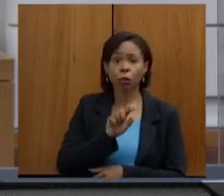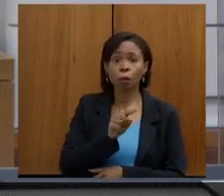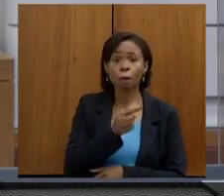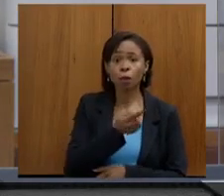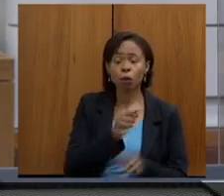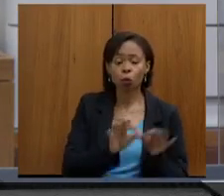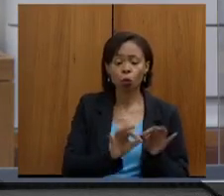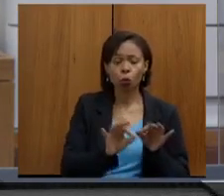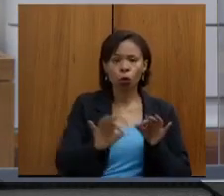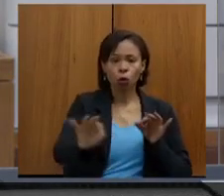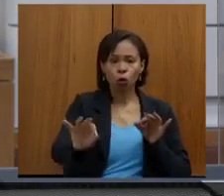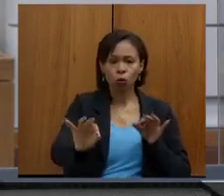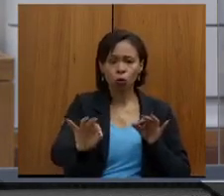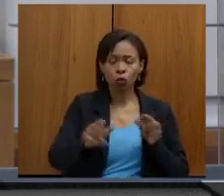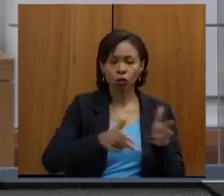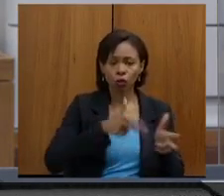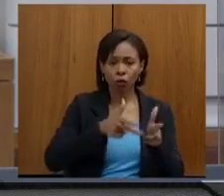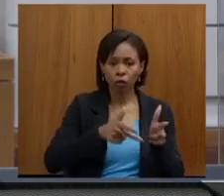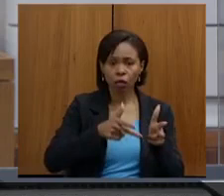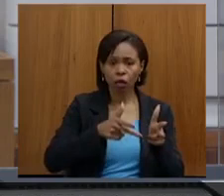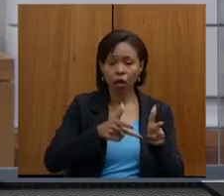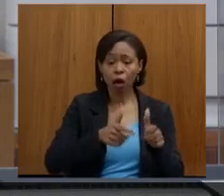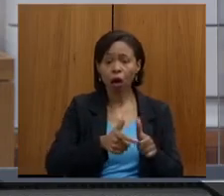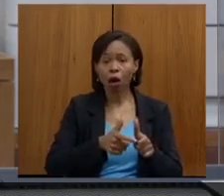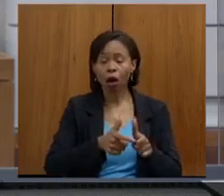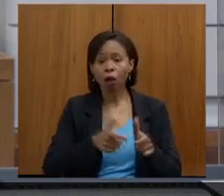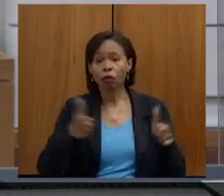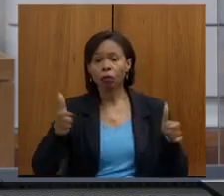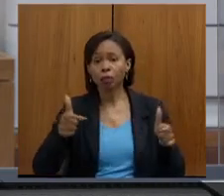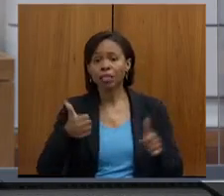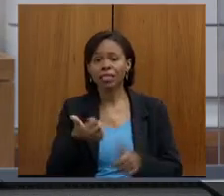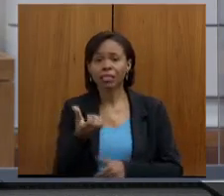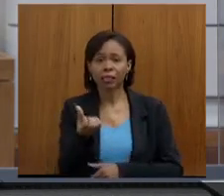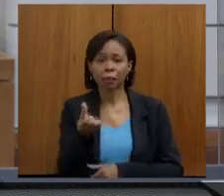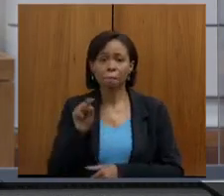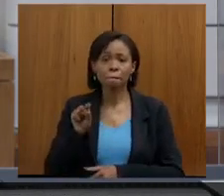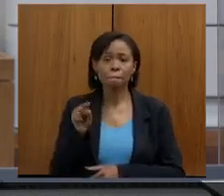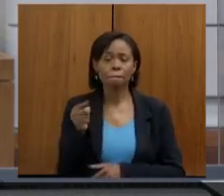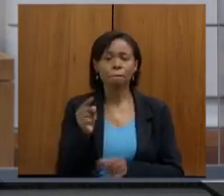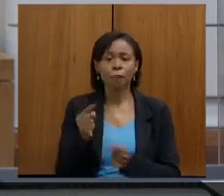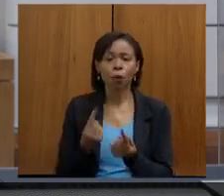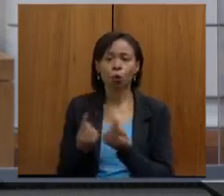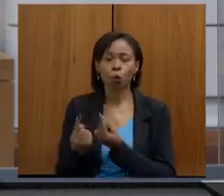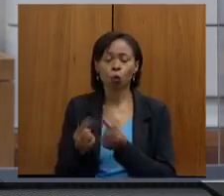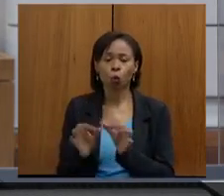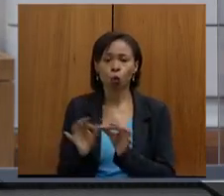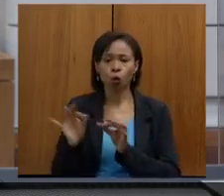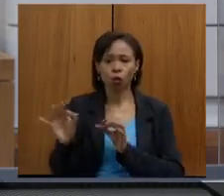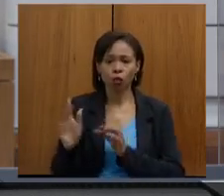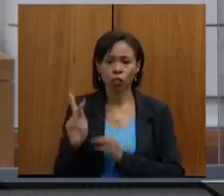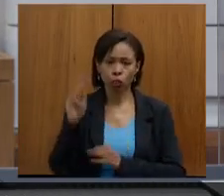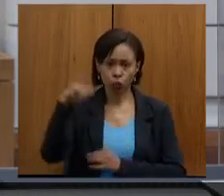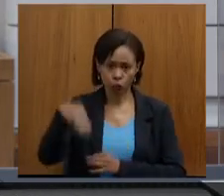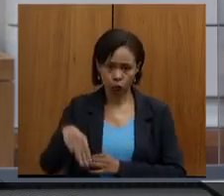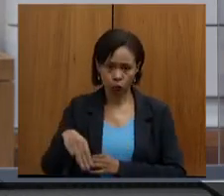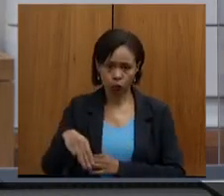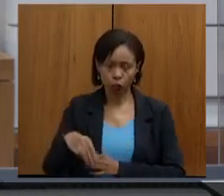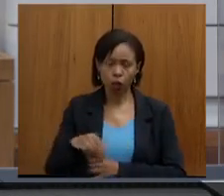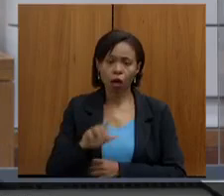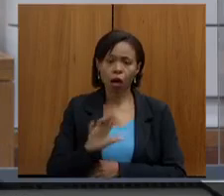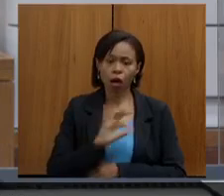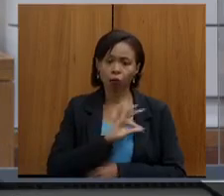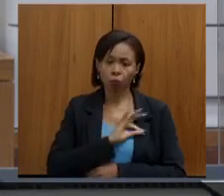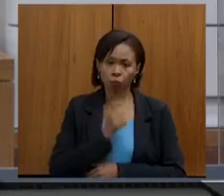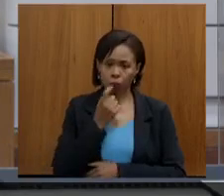ferrovia para 16 mil km recentemente a polícia militar se envolveu